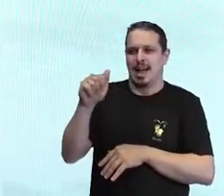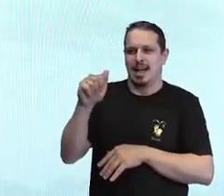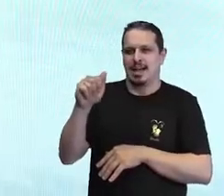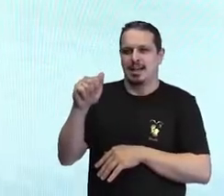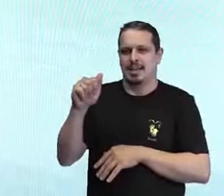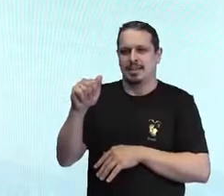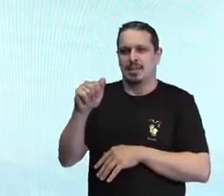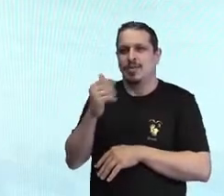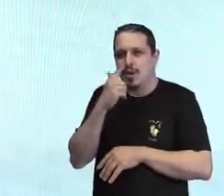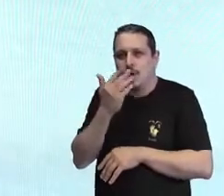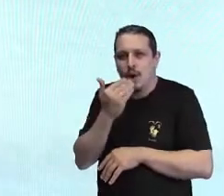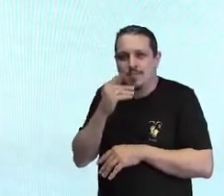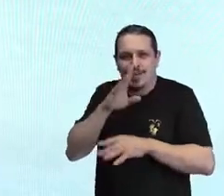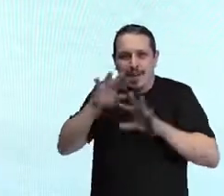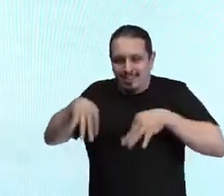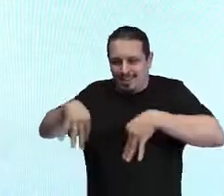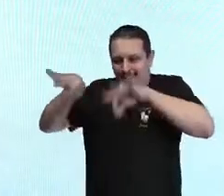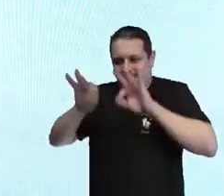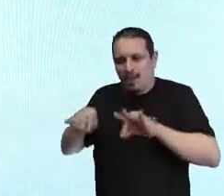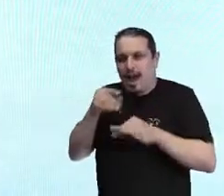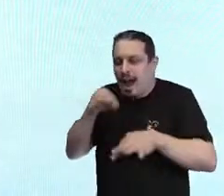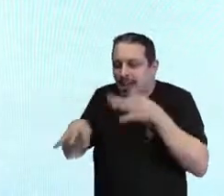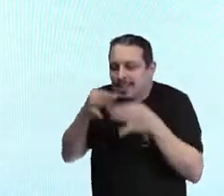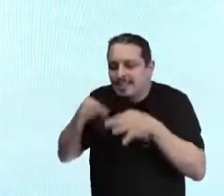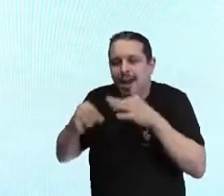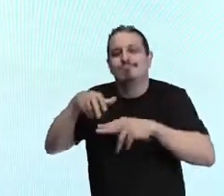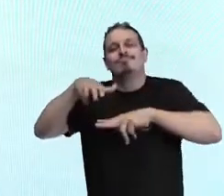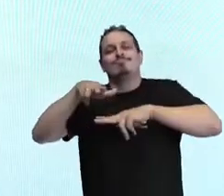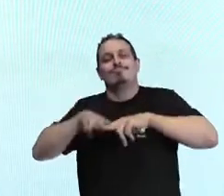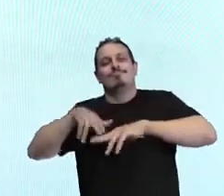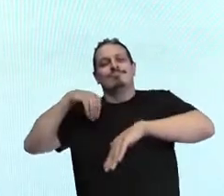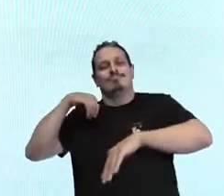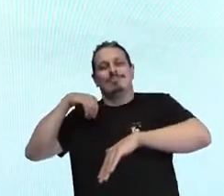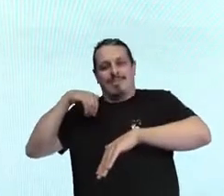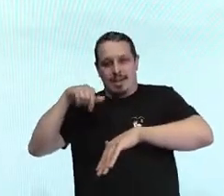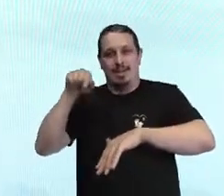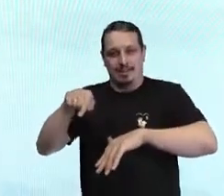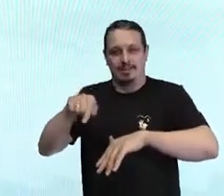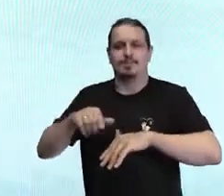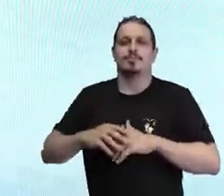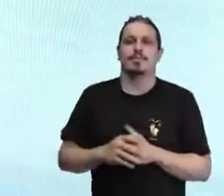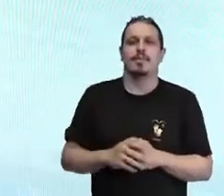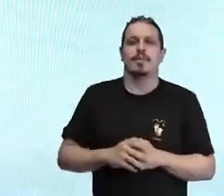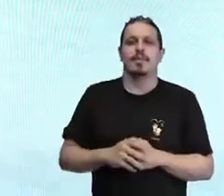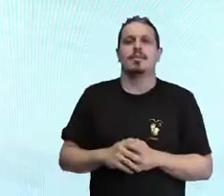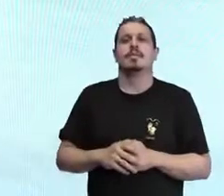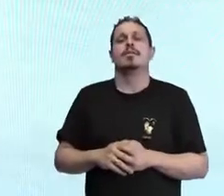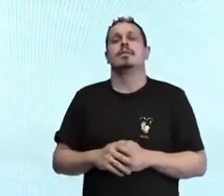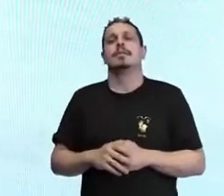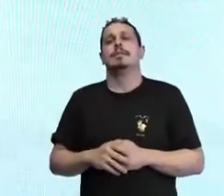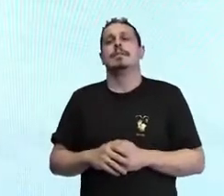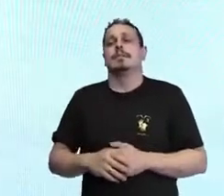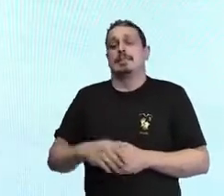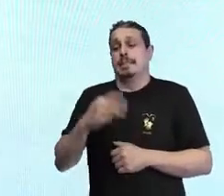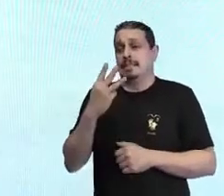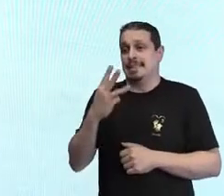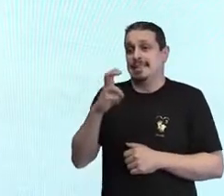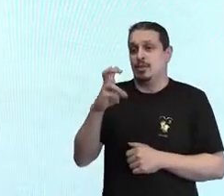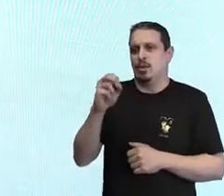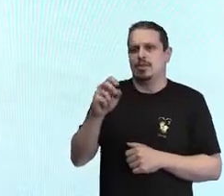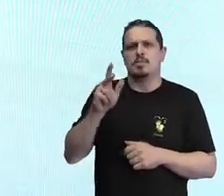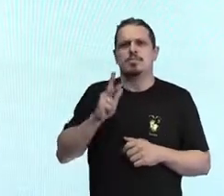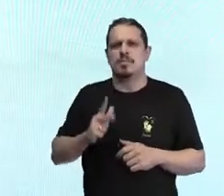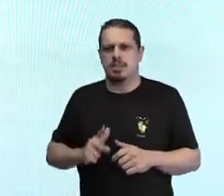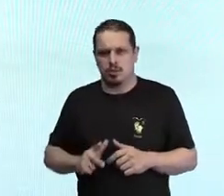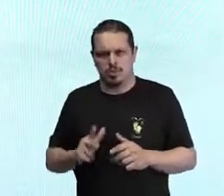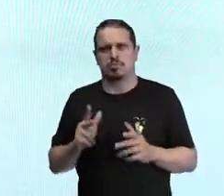nesse piquenique inclusivo. O segundo foi aqui em São Paulo, no Parque de Ibirapuera, já teve 350 pessoas. Deu até uma reportagem na